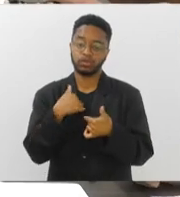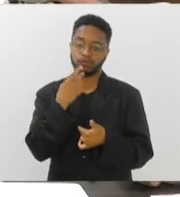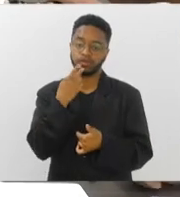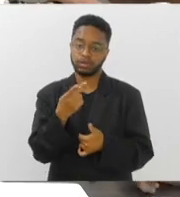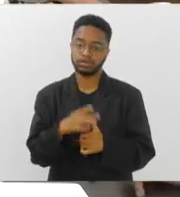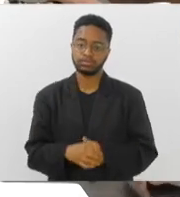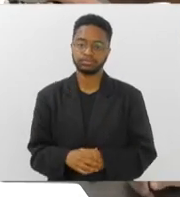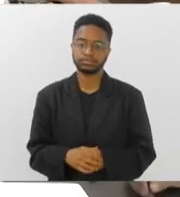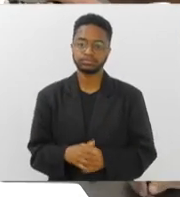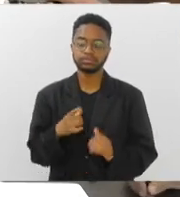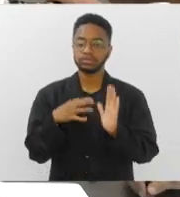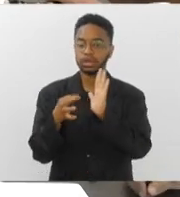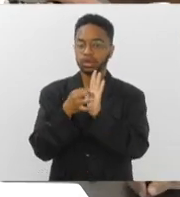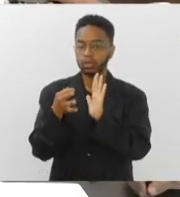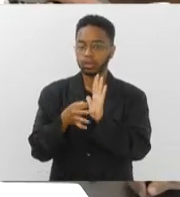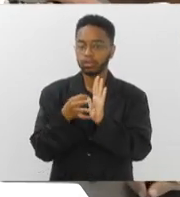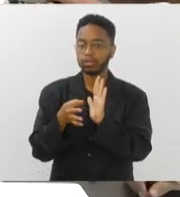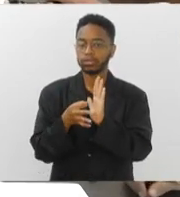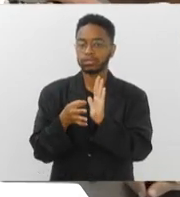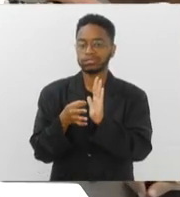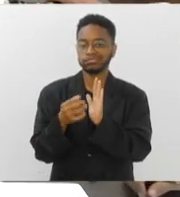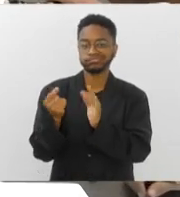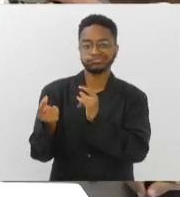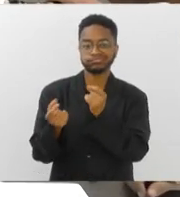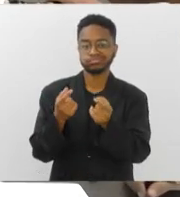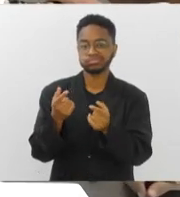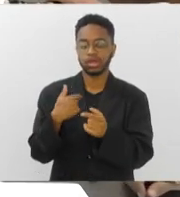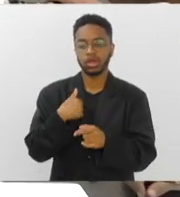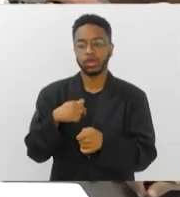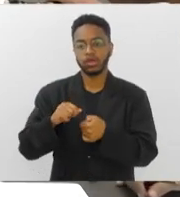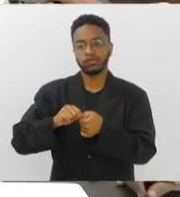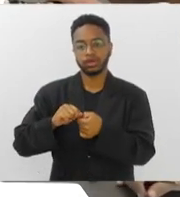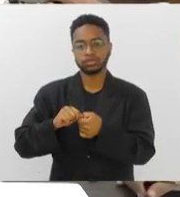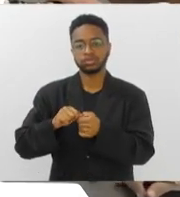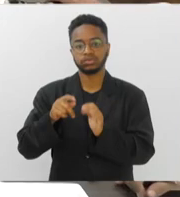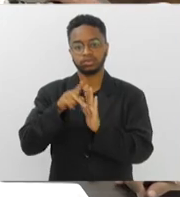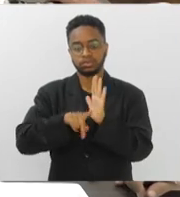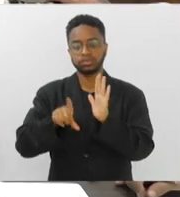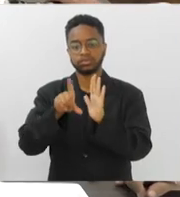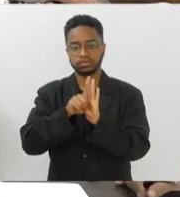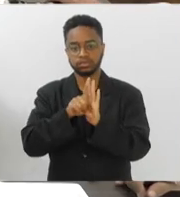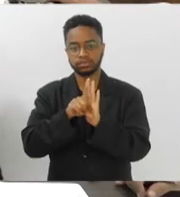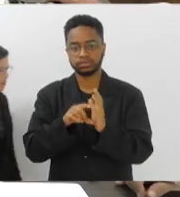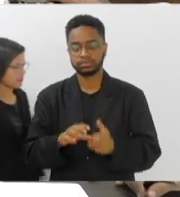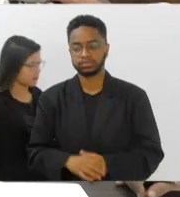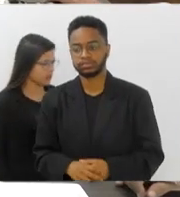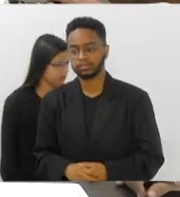parecer. Eu até, assim, raramente eu faço projeto de